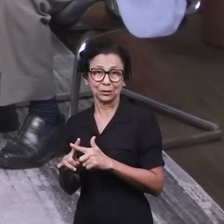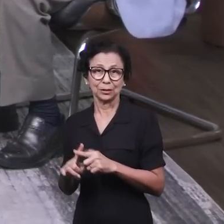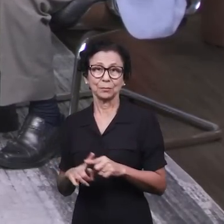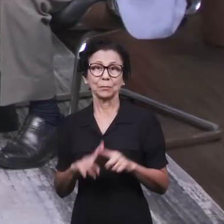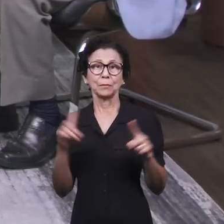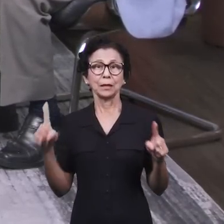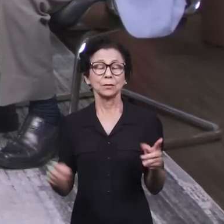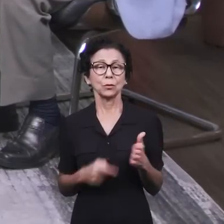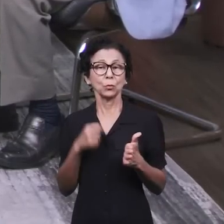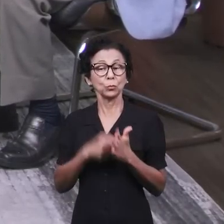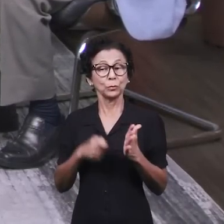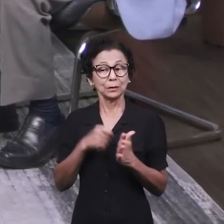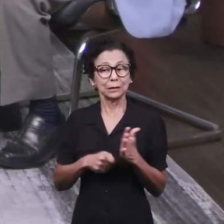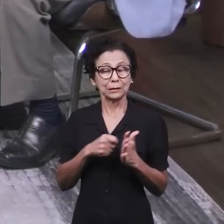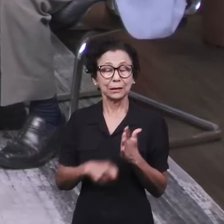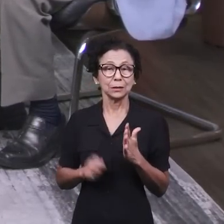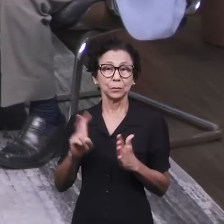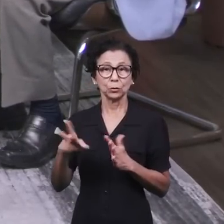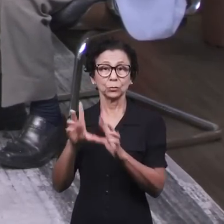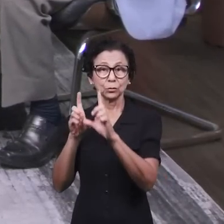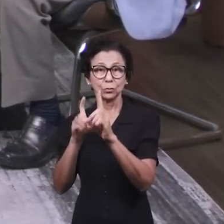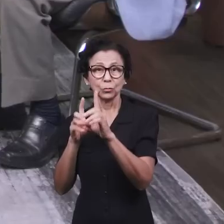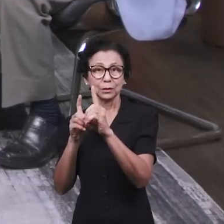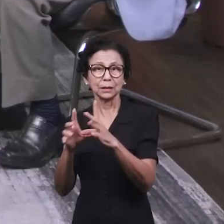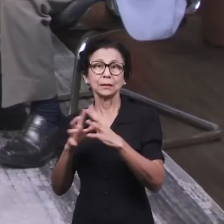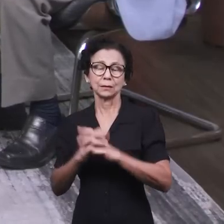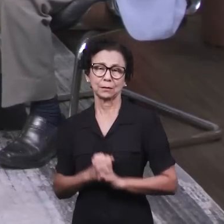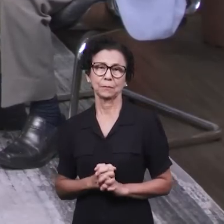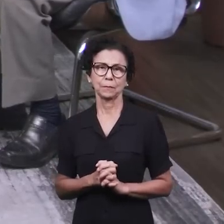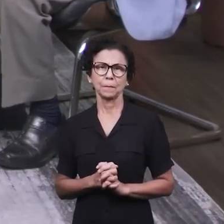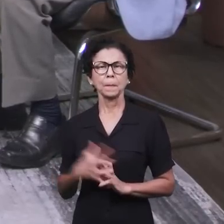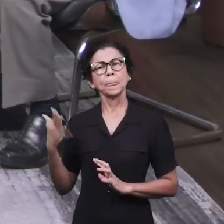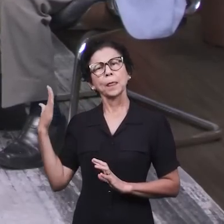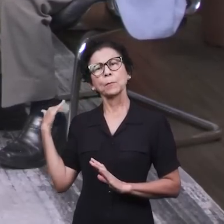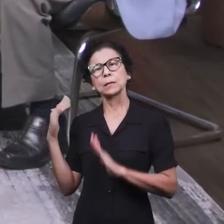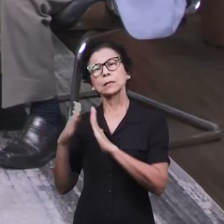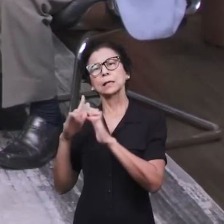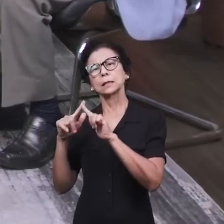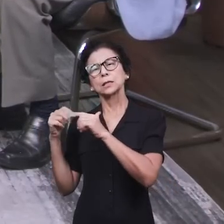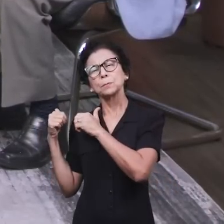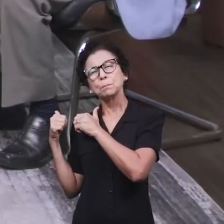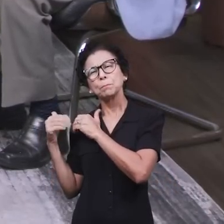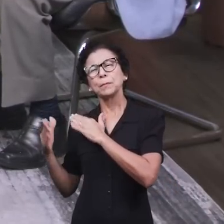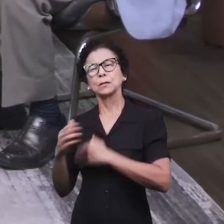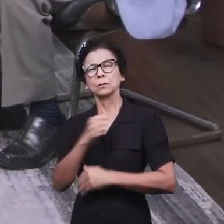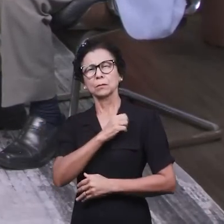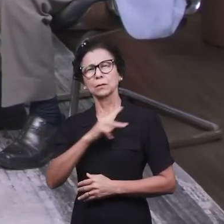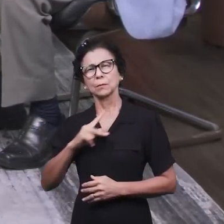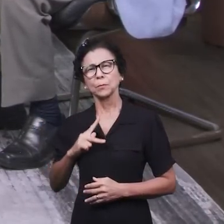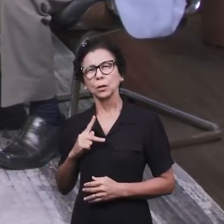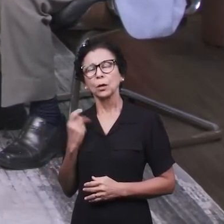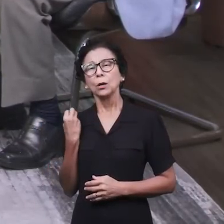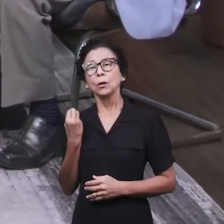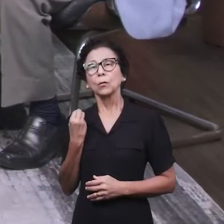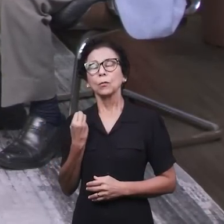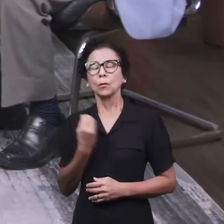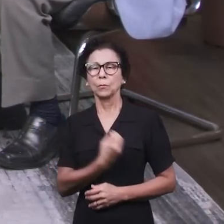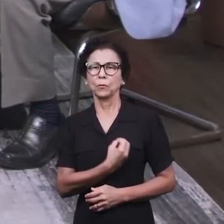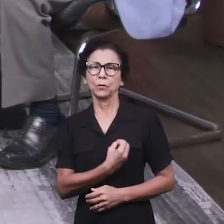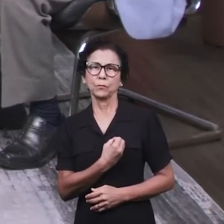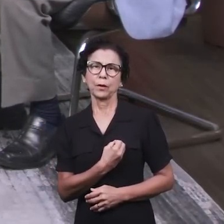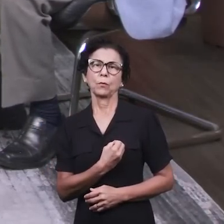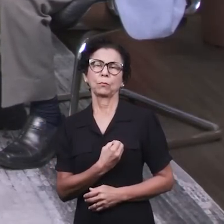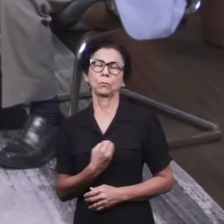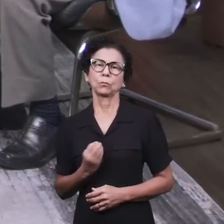contra a palavra, a igreja primitiva sobreviveu de que forma? Você pode ver o